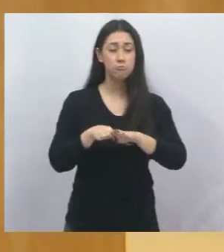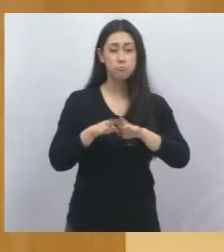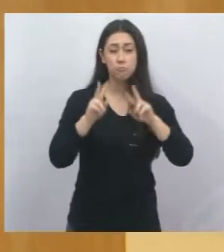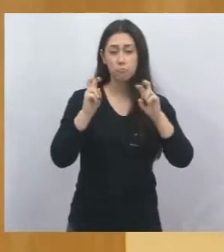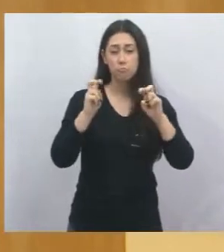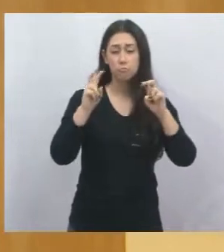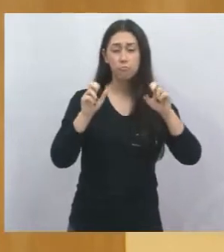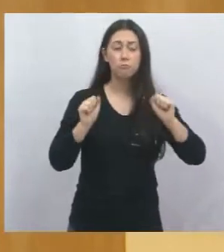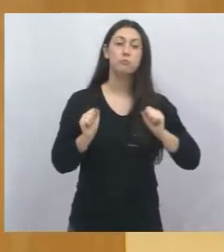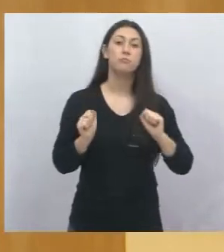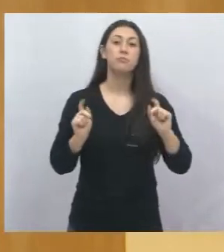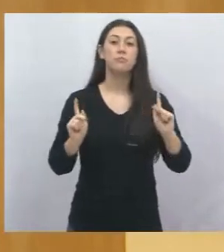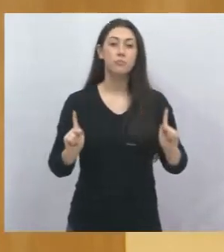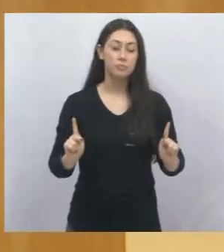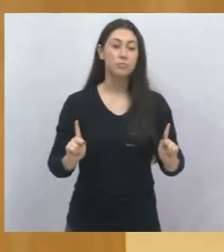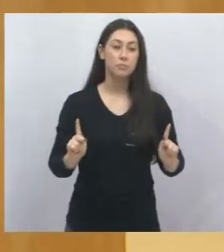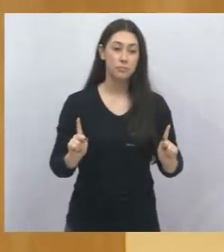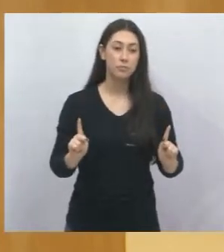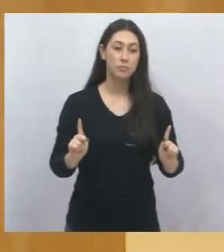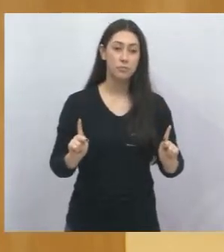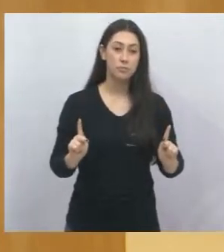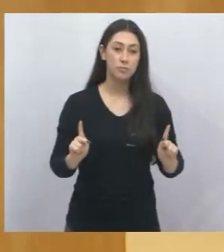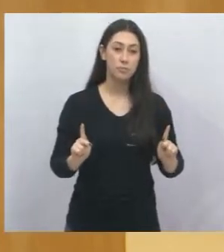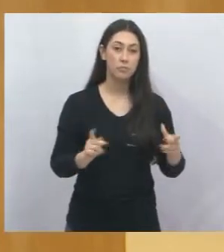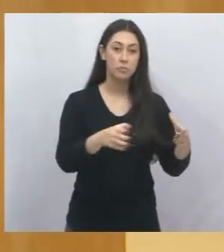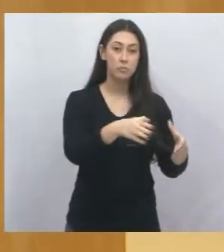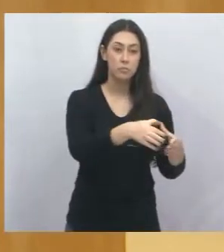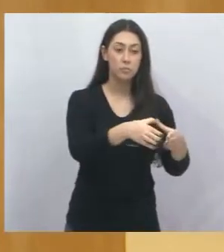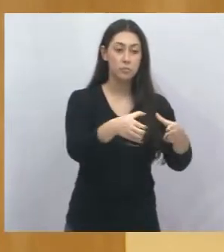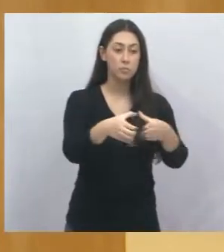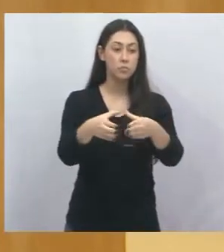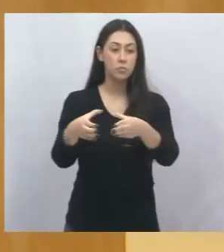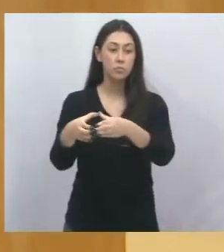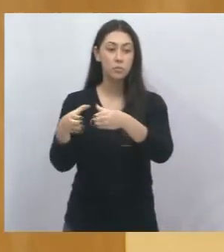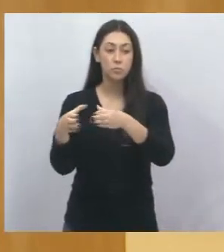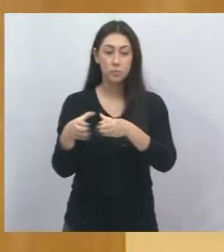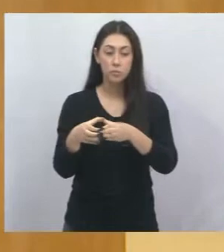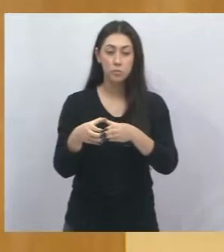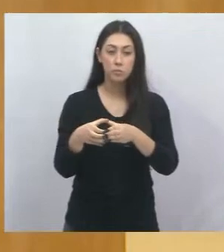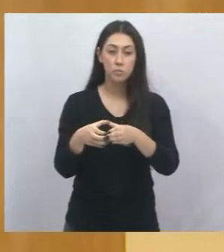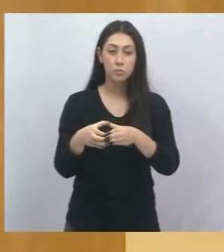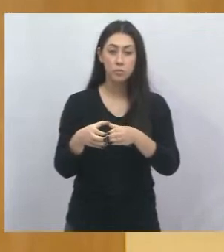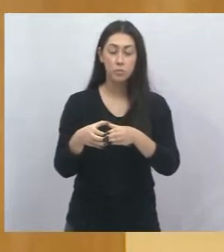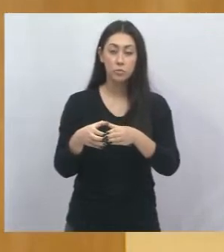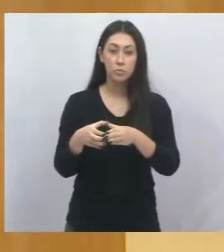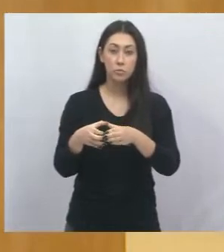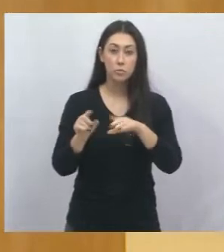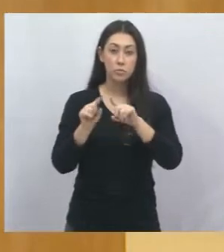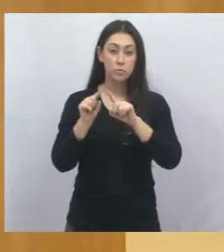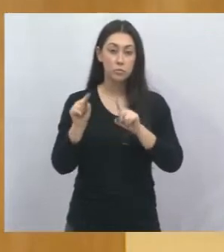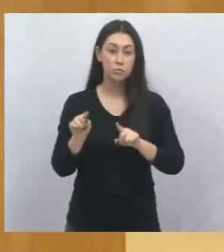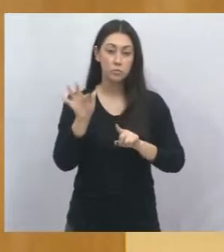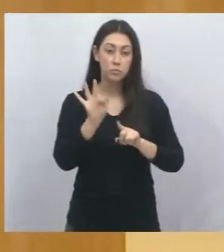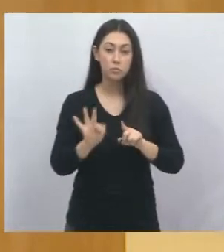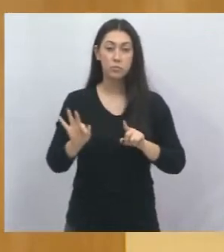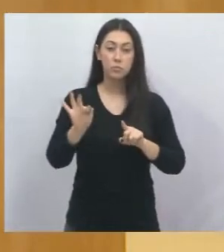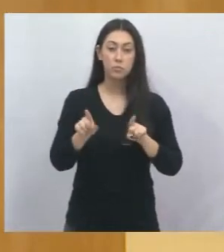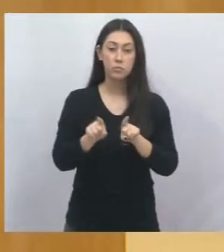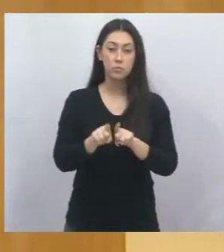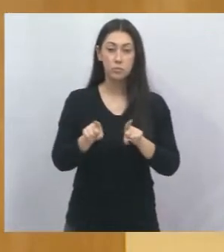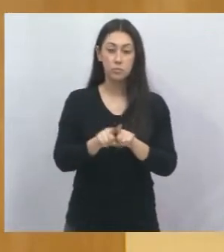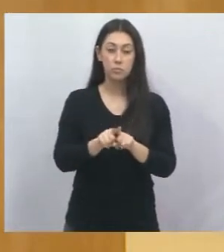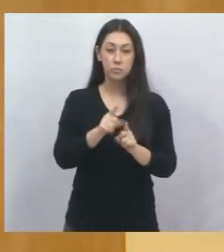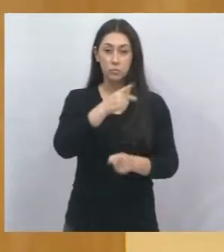da aposentadoria a essas classes que eu citei anteriormente, que são os servidores federais e também aos